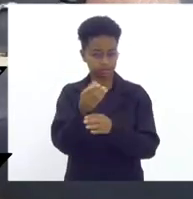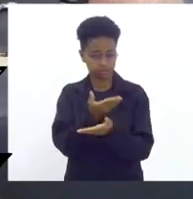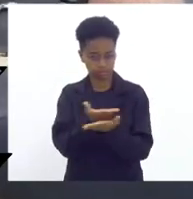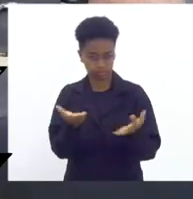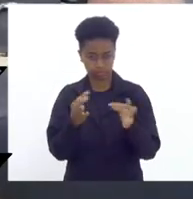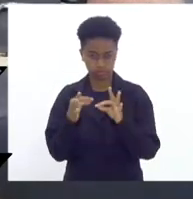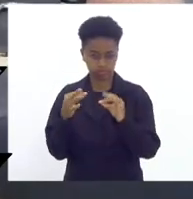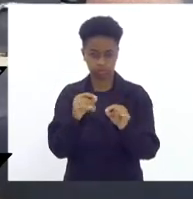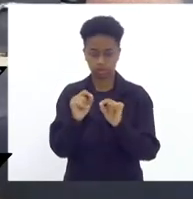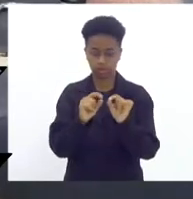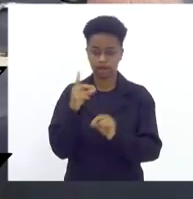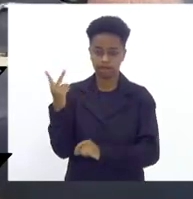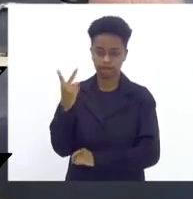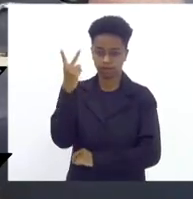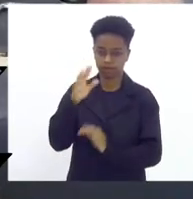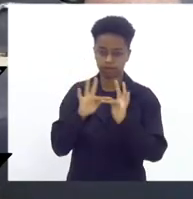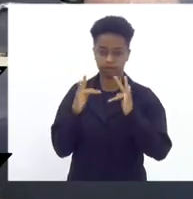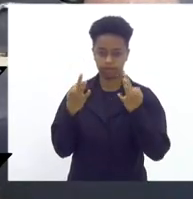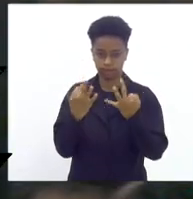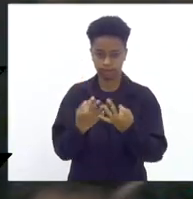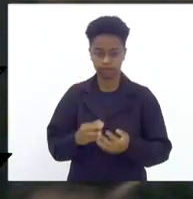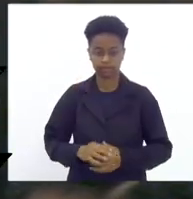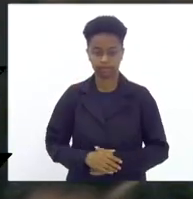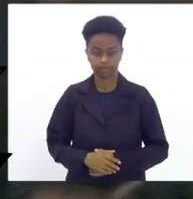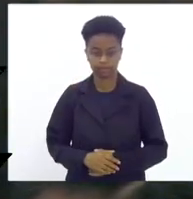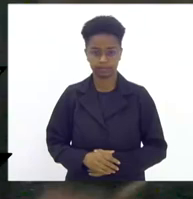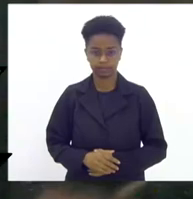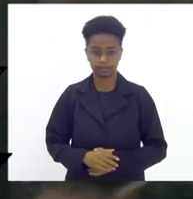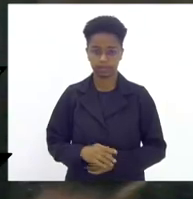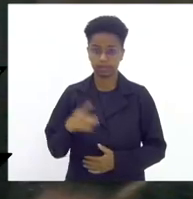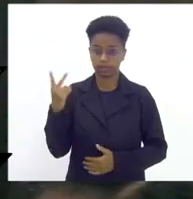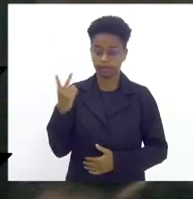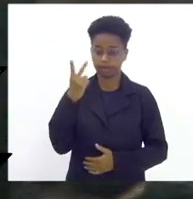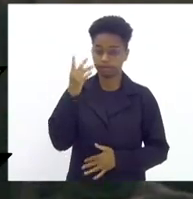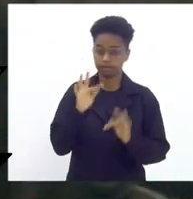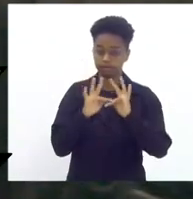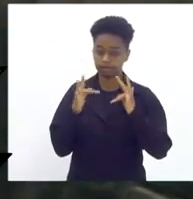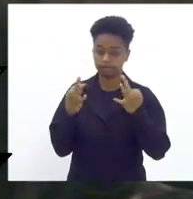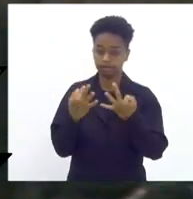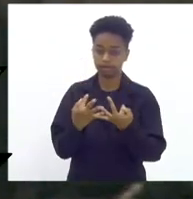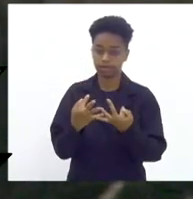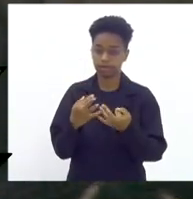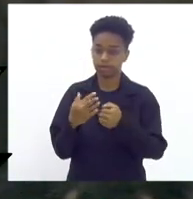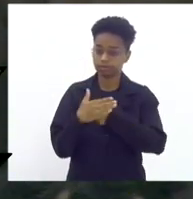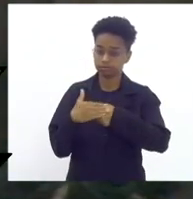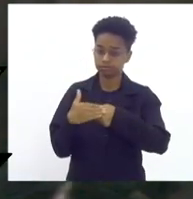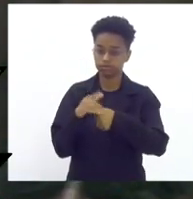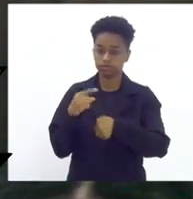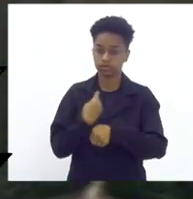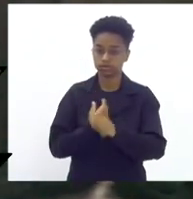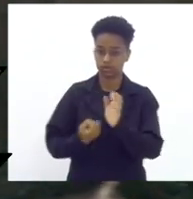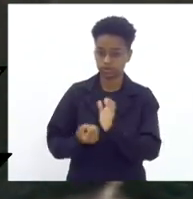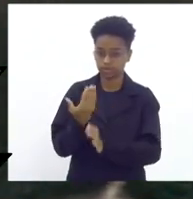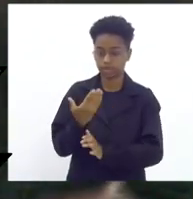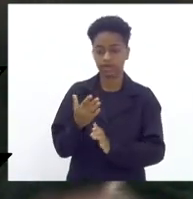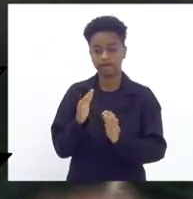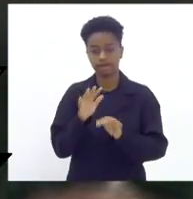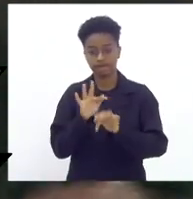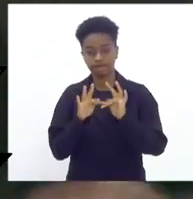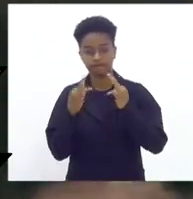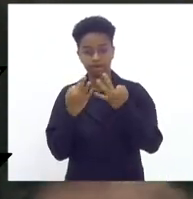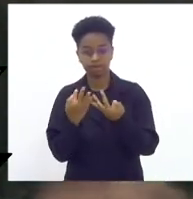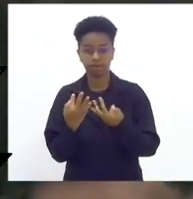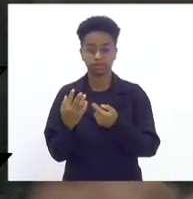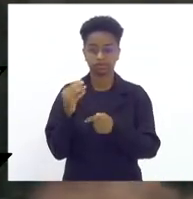valorizar nossas famílias assim valorizar as famílias afetivas que a gente constrói as famílias que nos